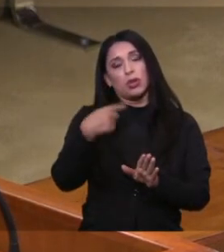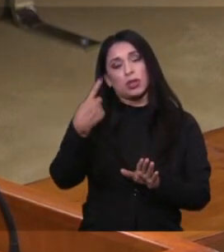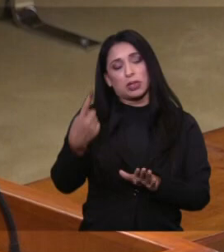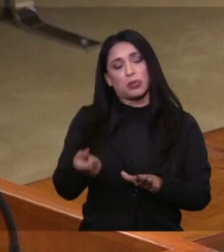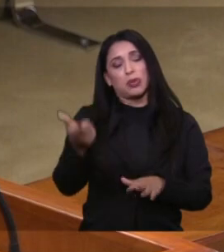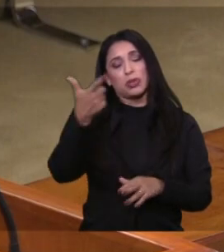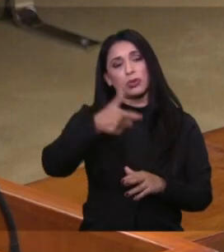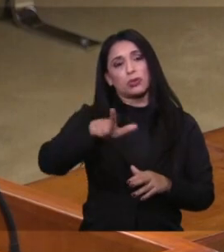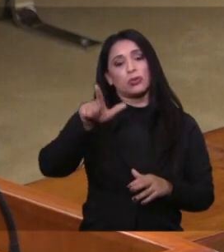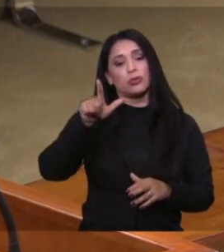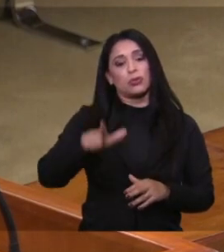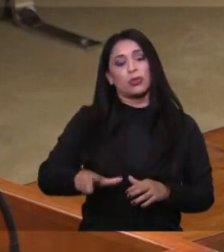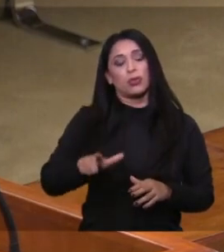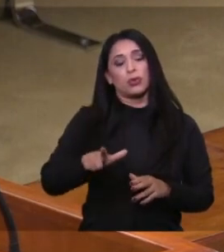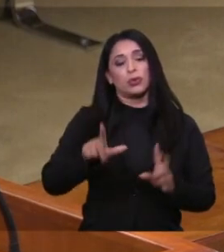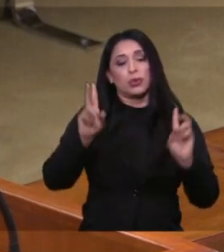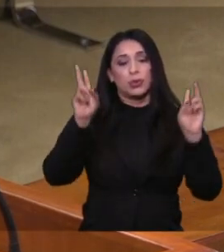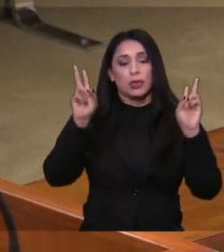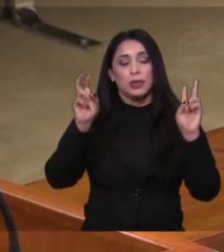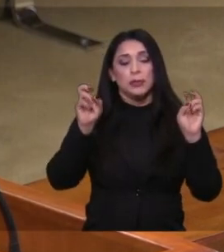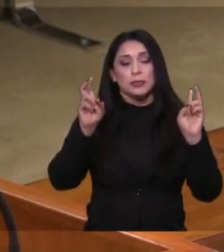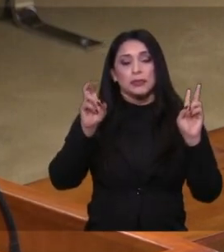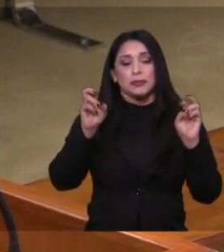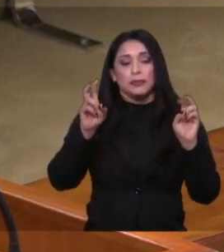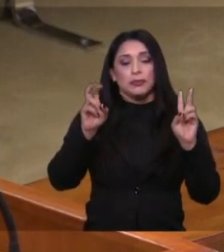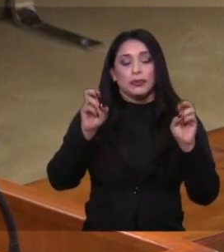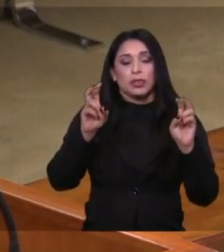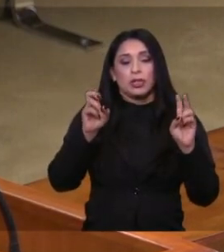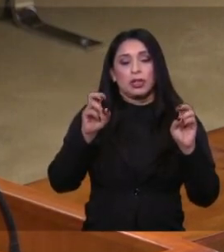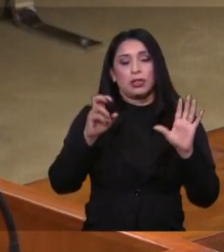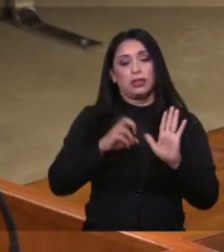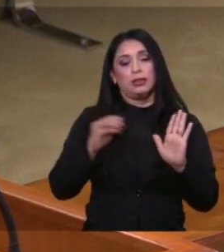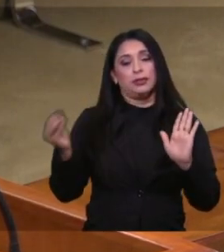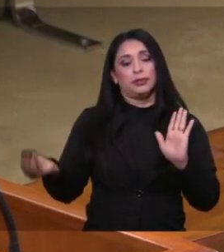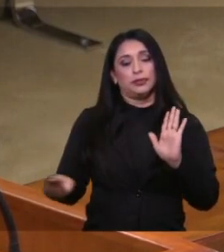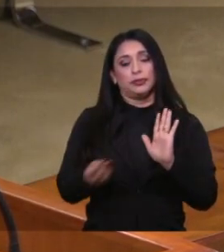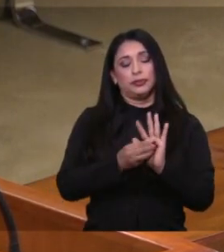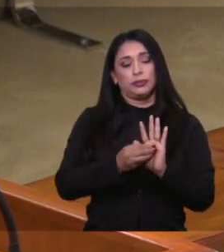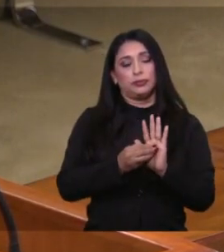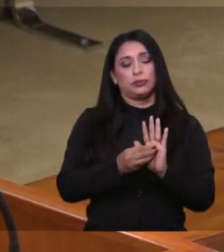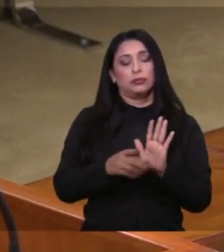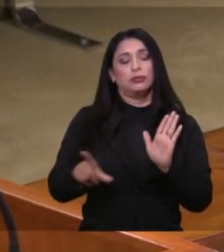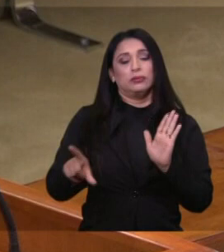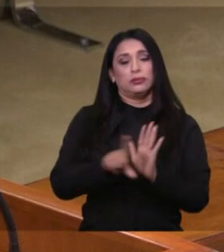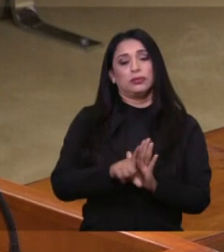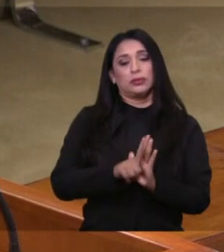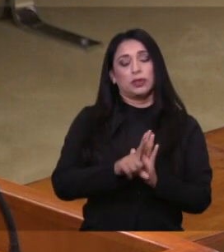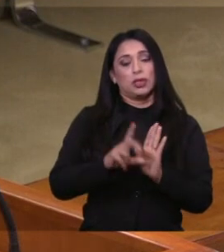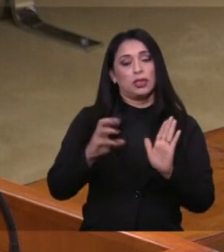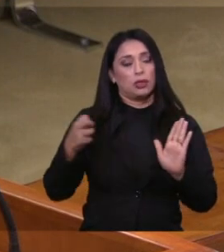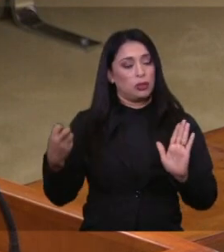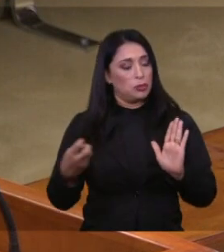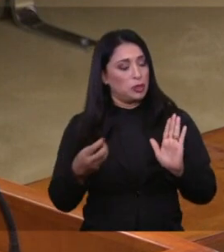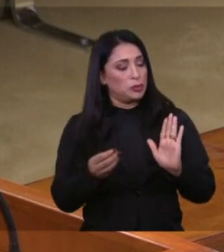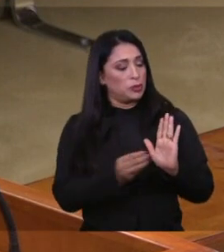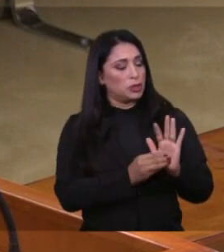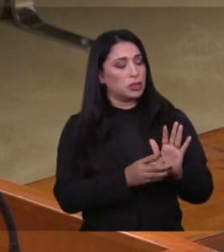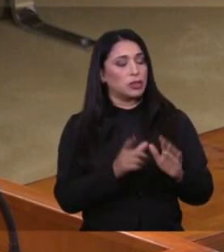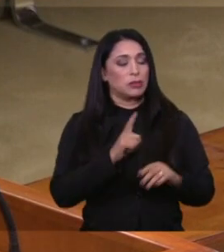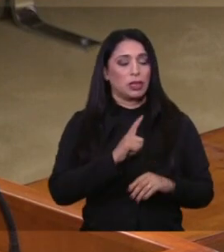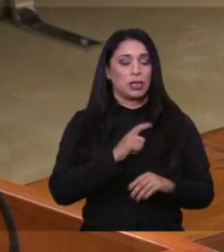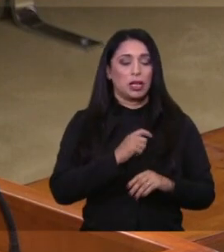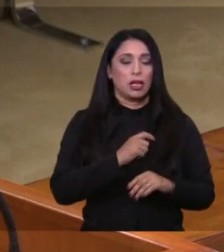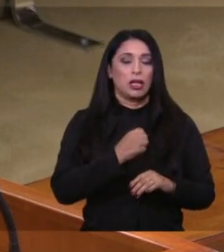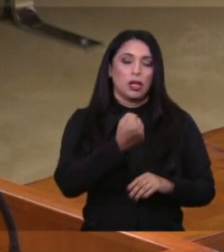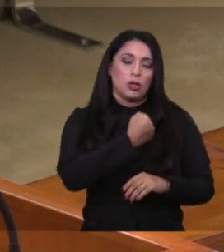um outro termo sem que, no caso, foi uma emenda constitucional, aqui uma lei complementar. Para dar